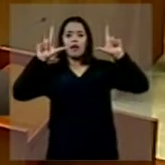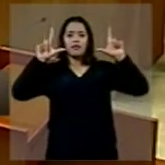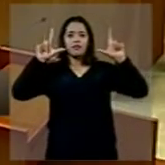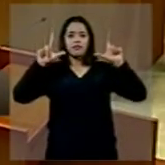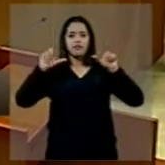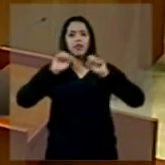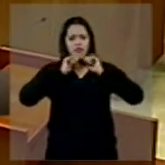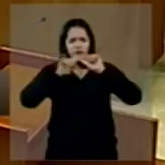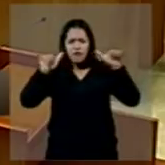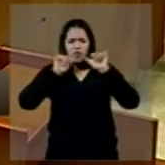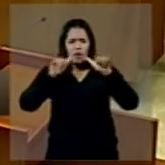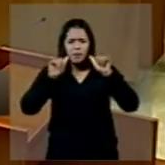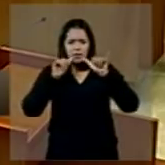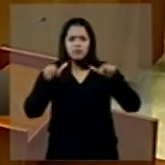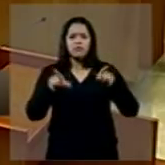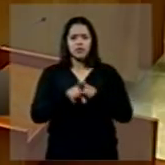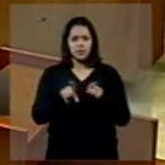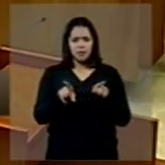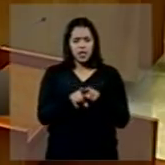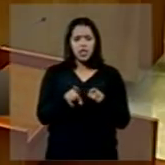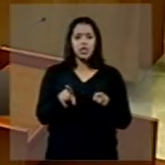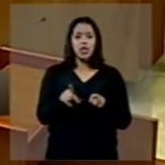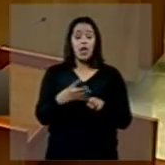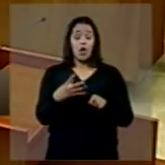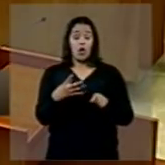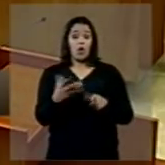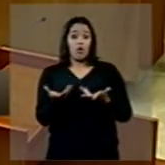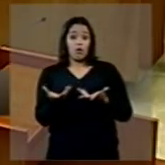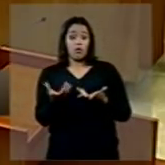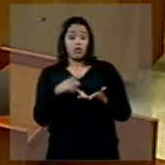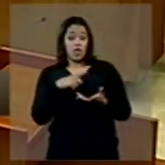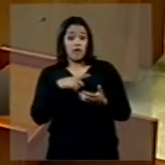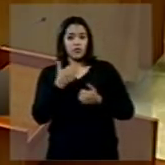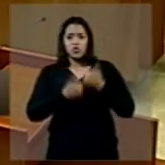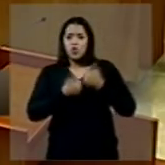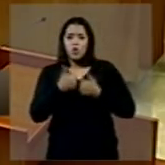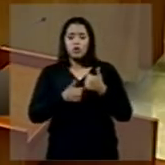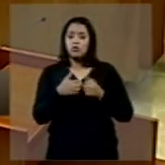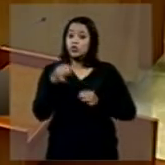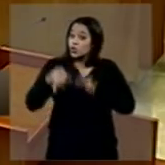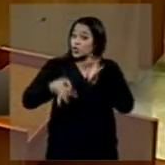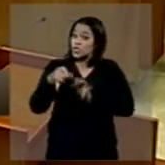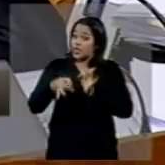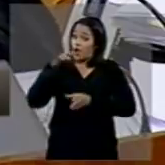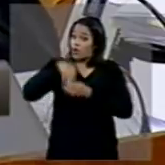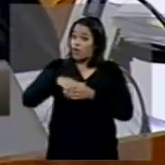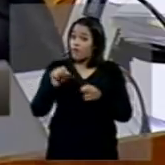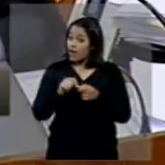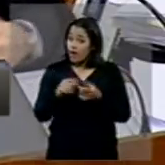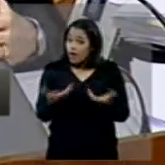Vitória, obviamente, o Bahia e Vitória, é o que a Justiça Eleitoral faz